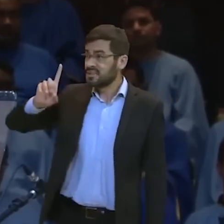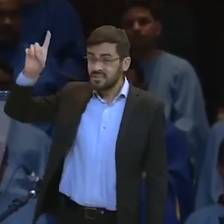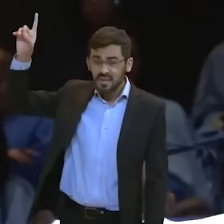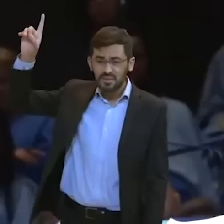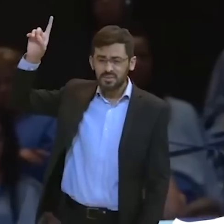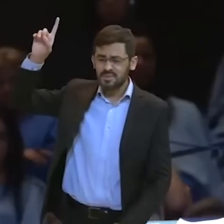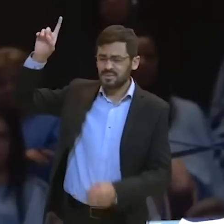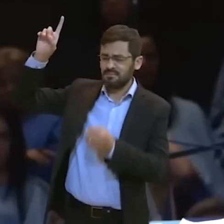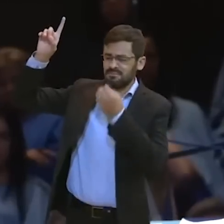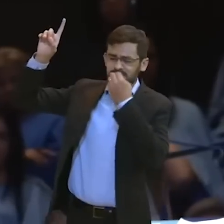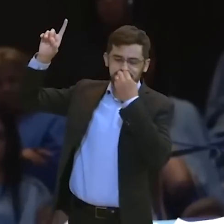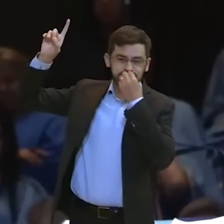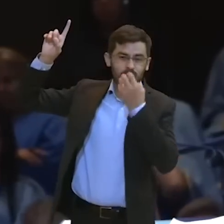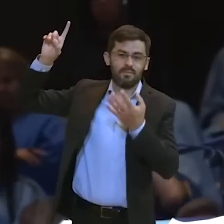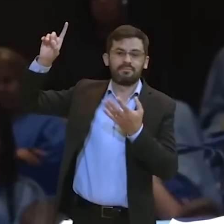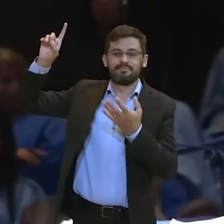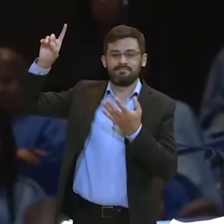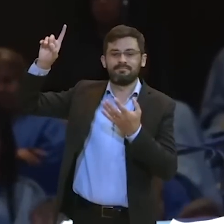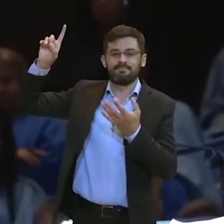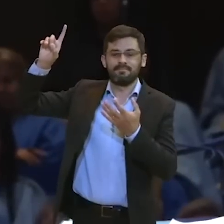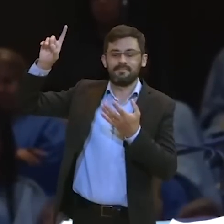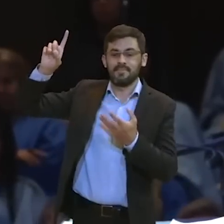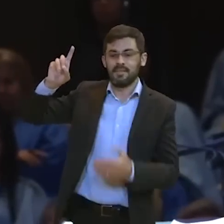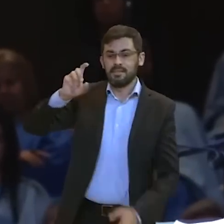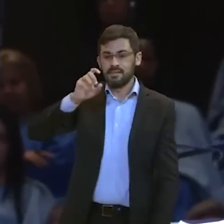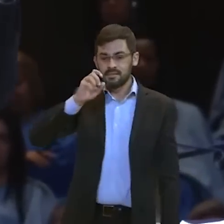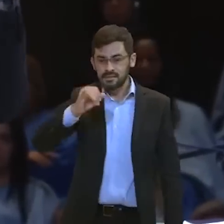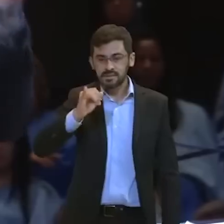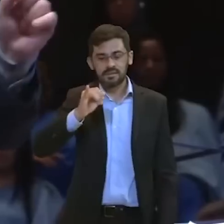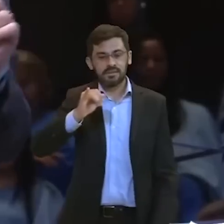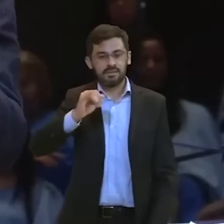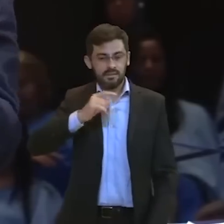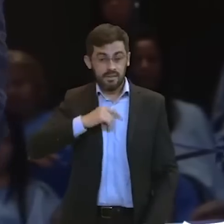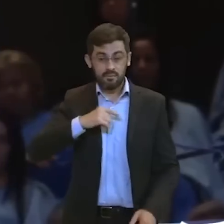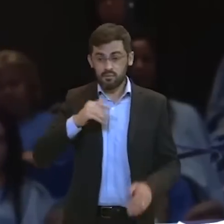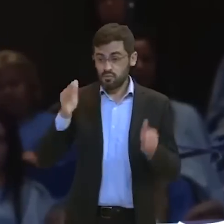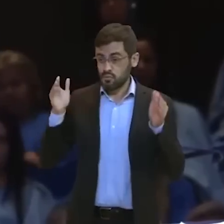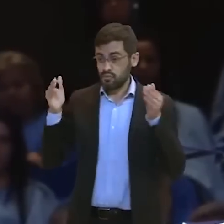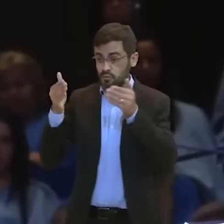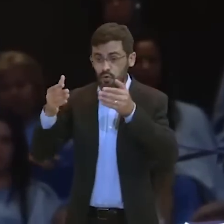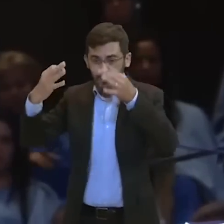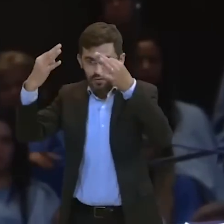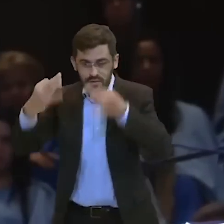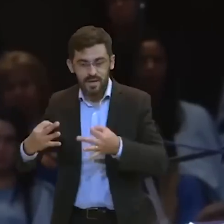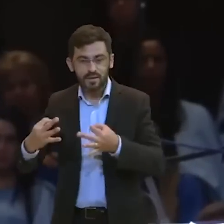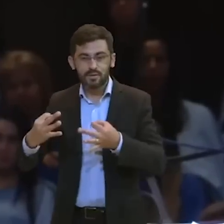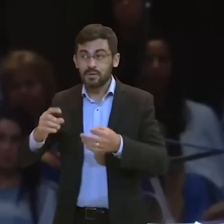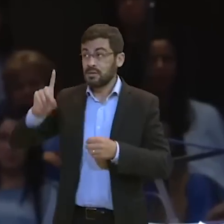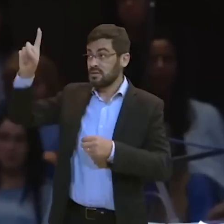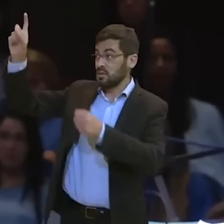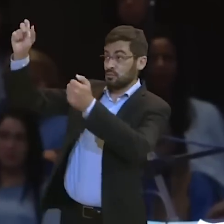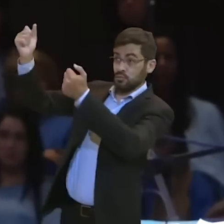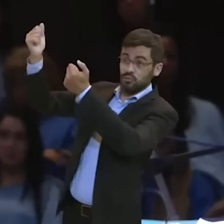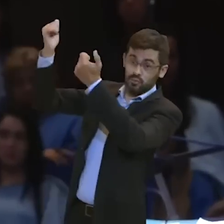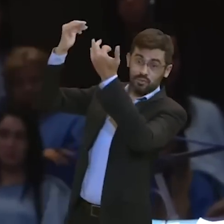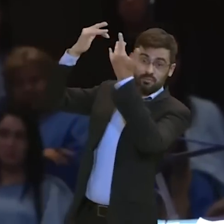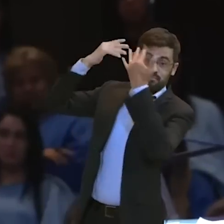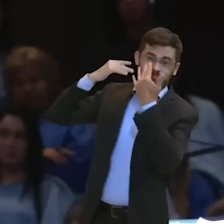muito bom. Se a gente está com a visão certa, no lugar certo, Ele nos